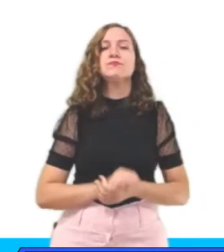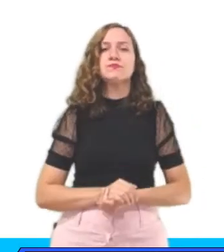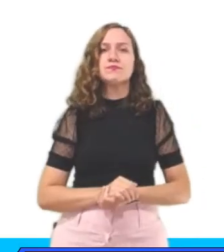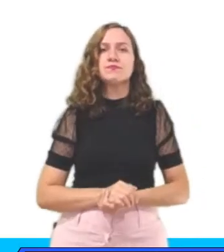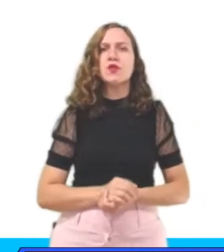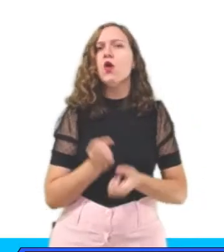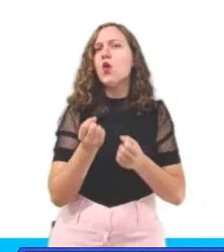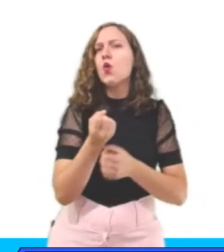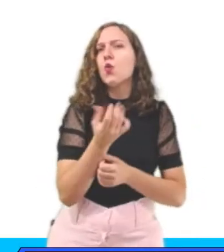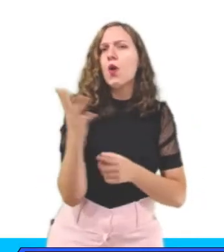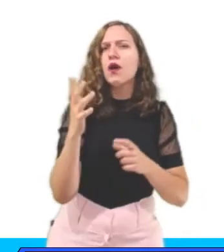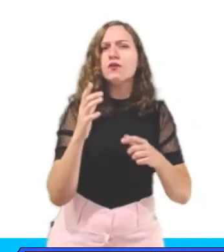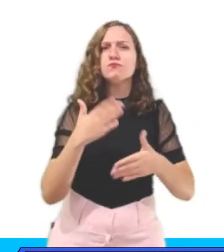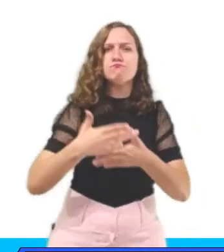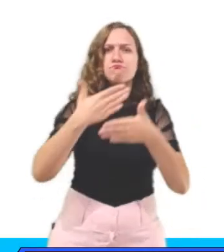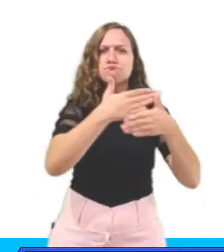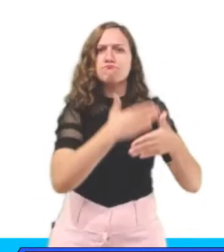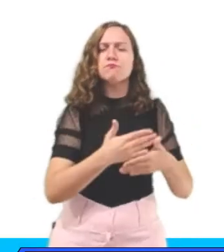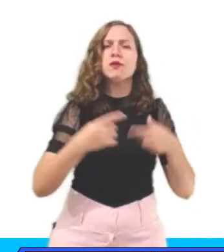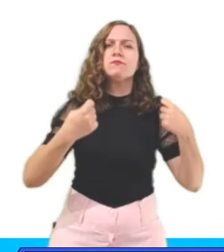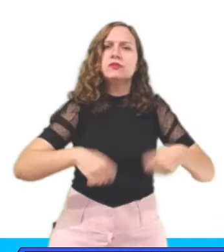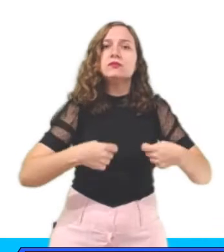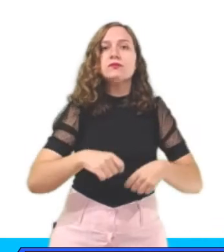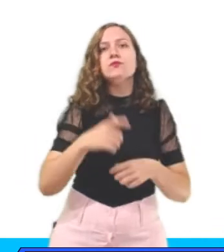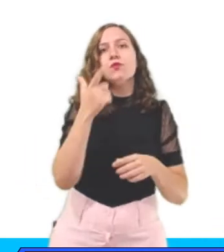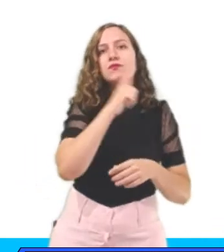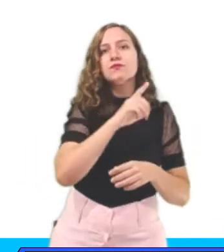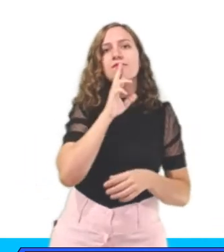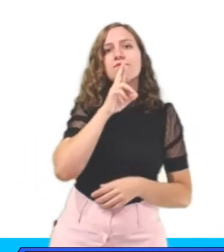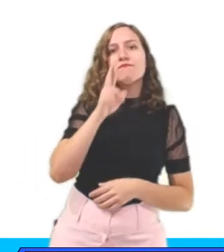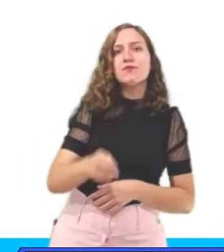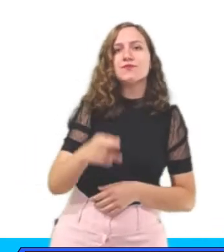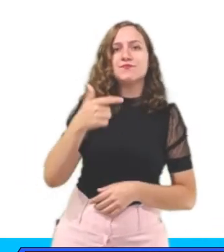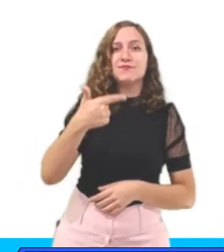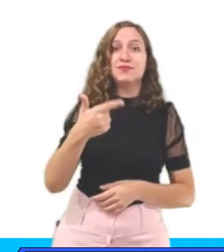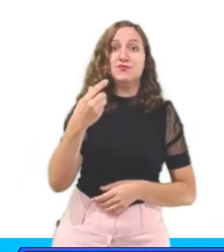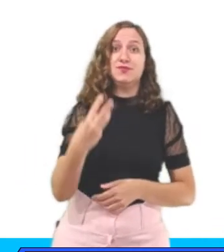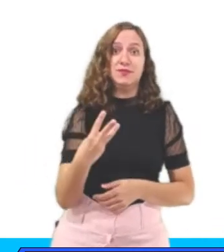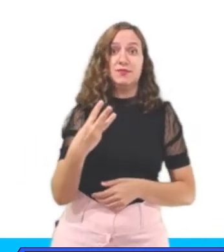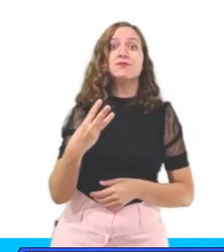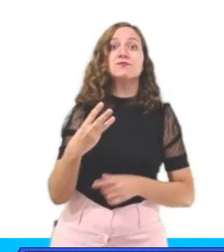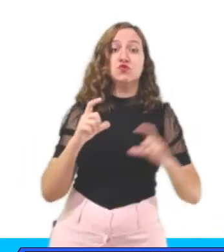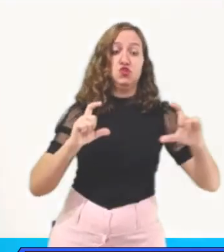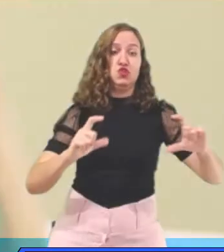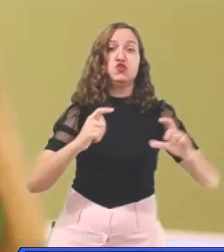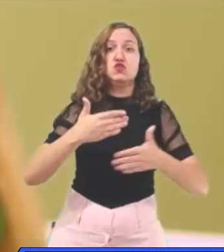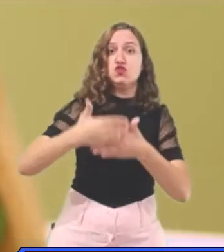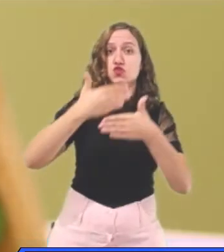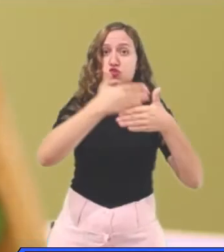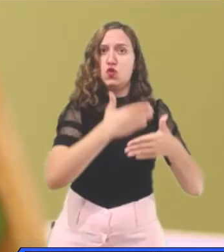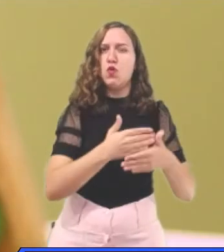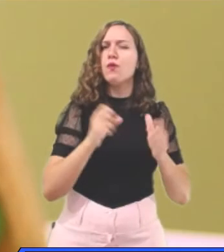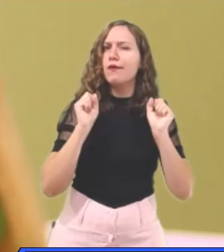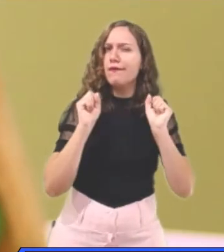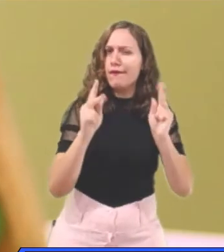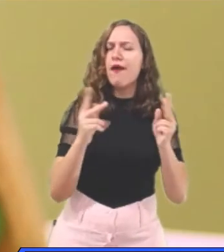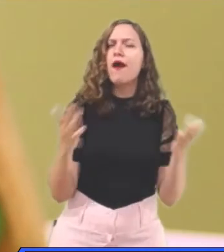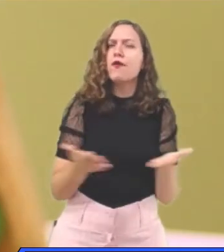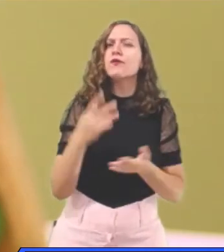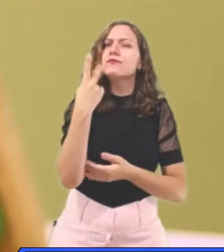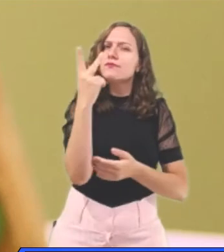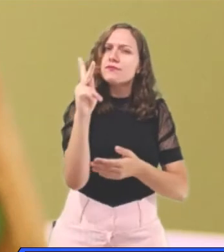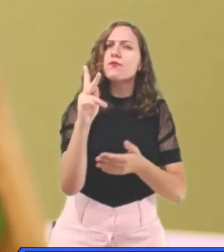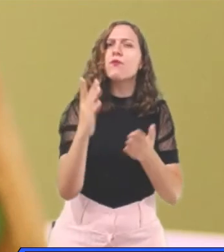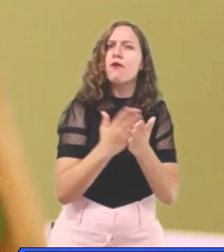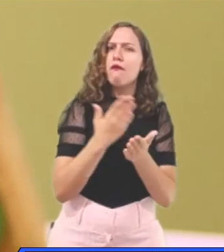Quantos tijolos eu vou precisar? 23 tijolos. Fechou? Pega o seu caderno e faz aí